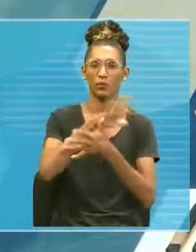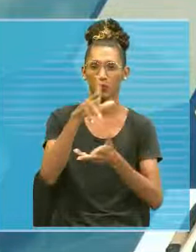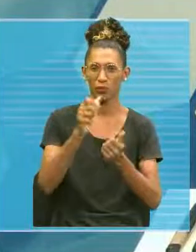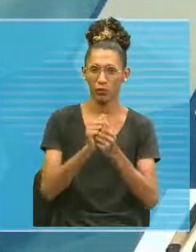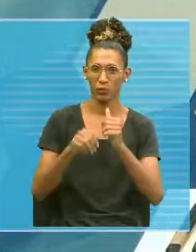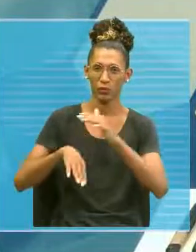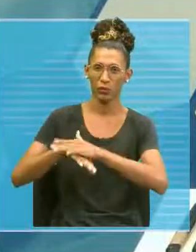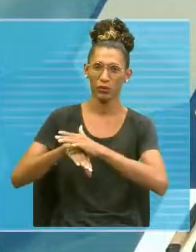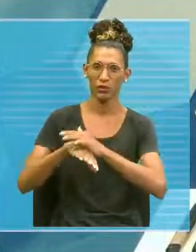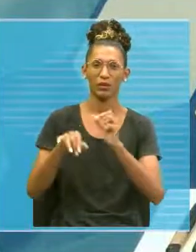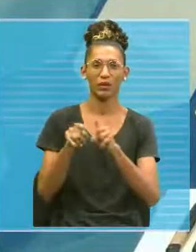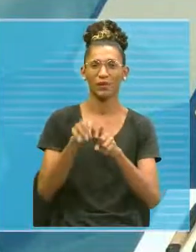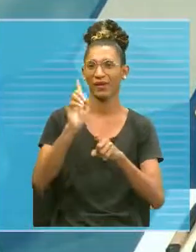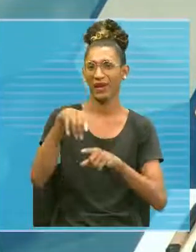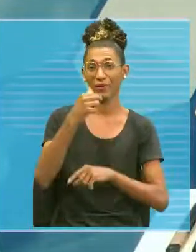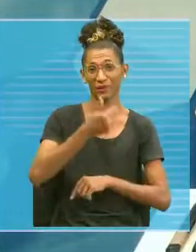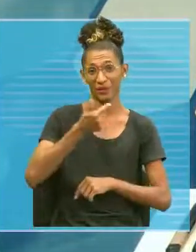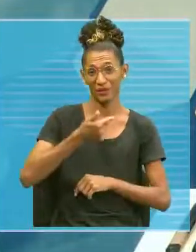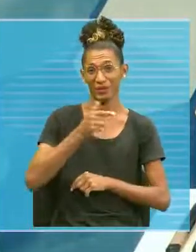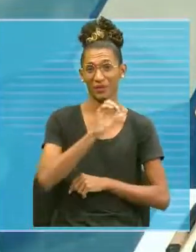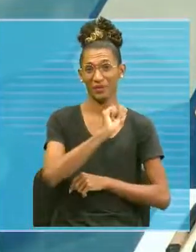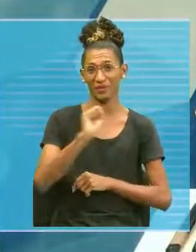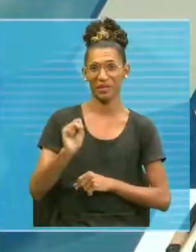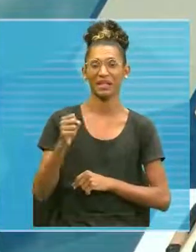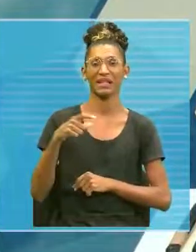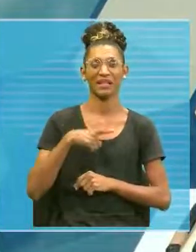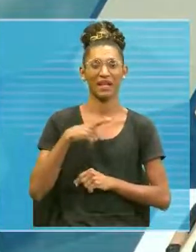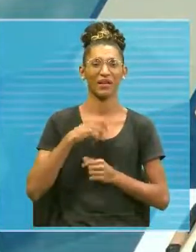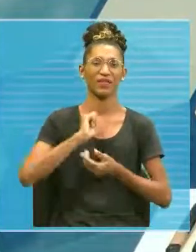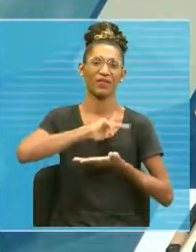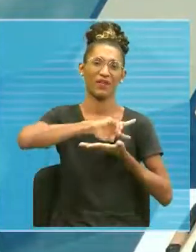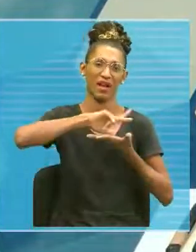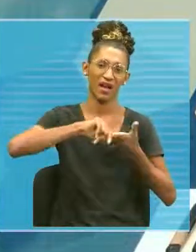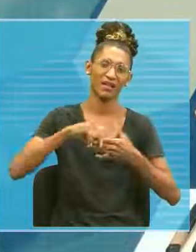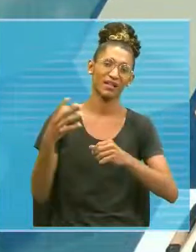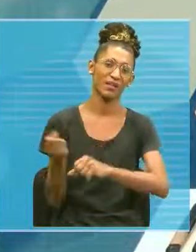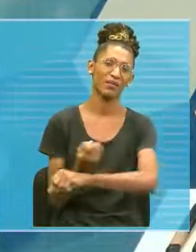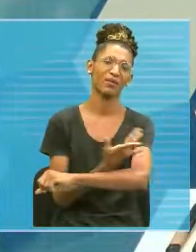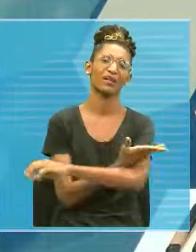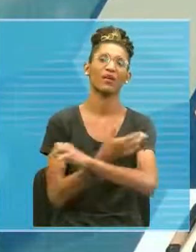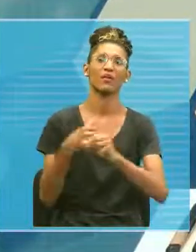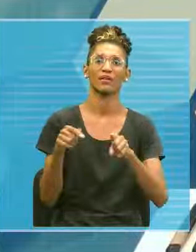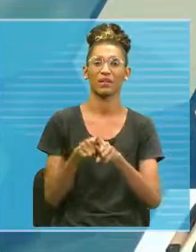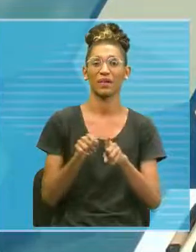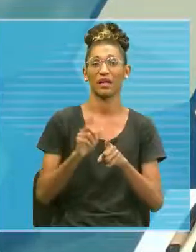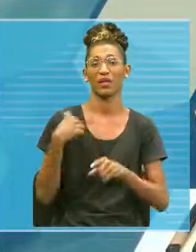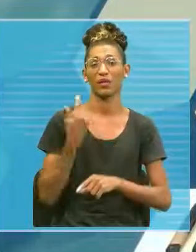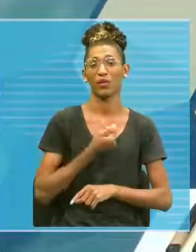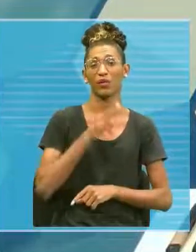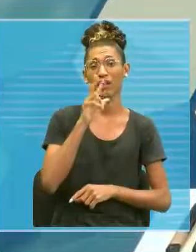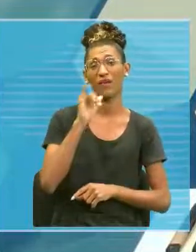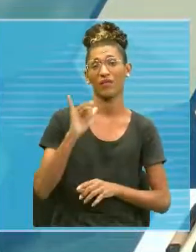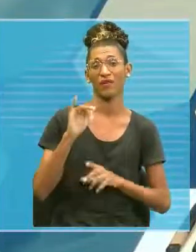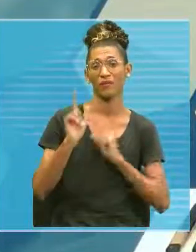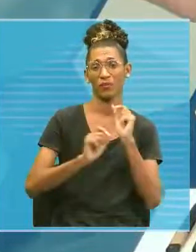segundo semestre emocionante portanto né mais que a gente vai é